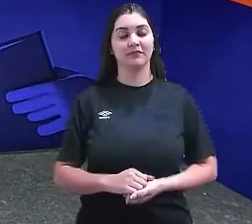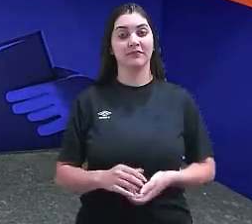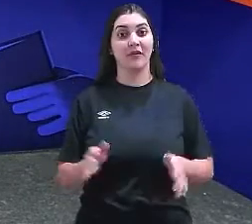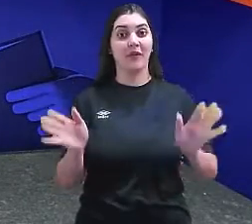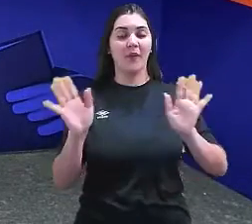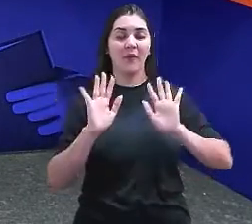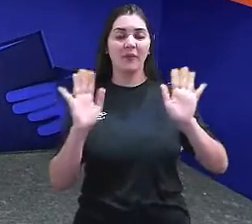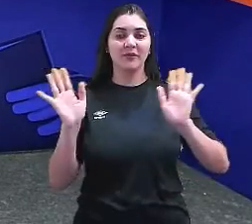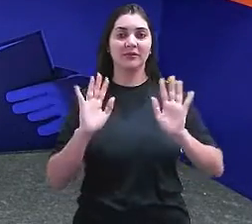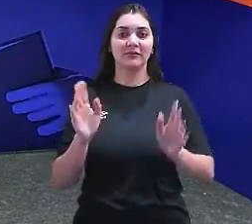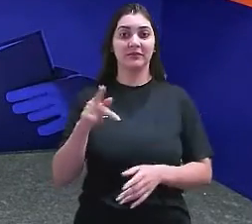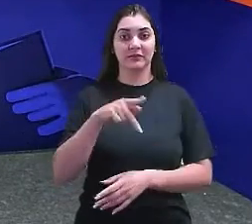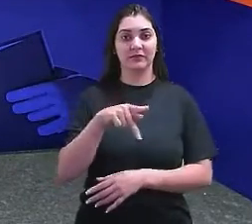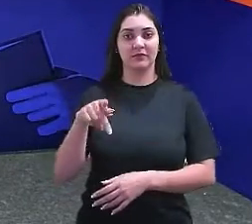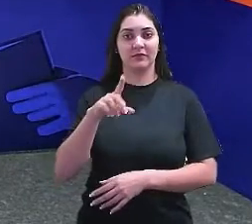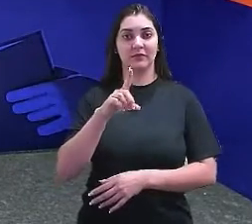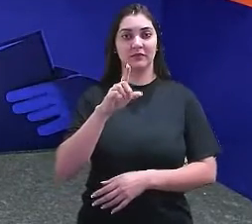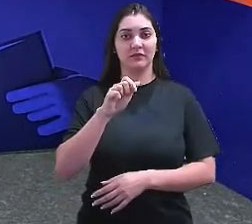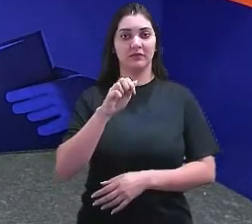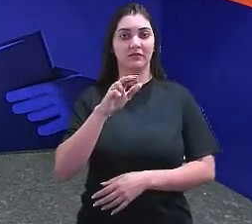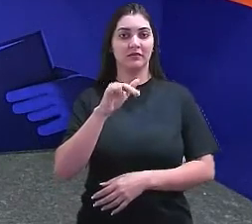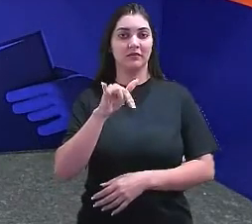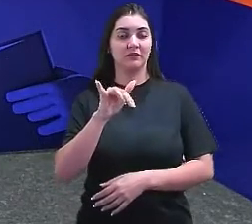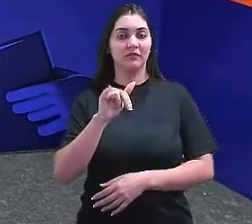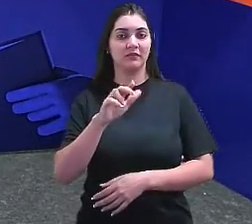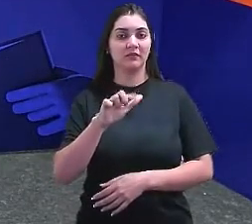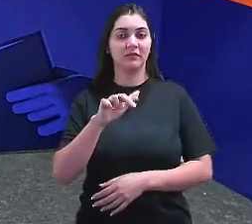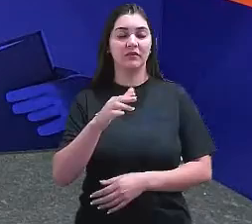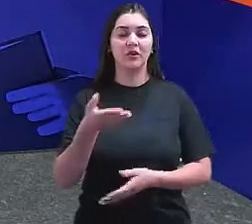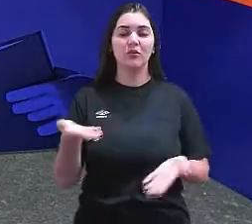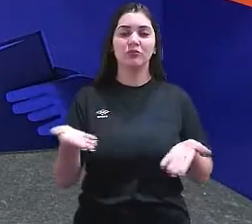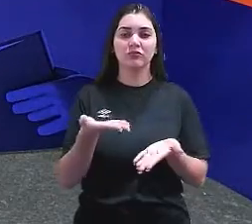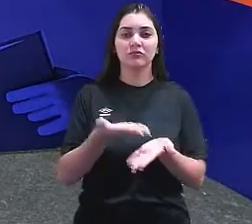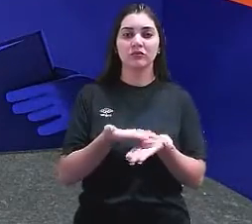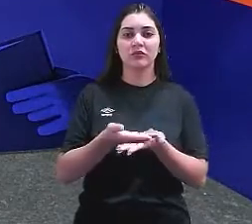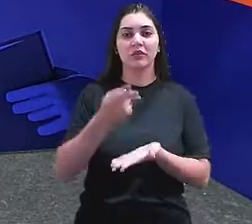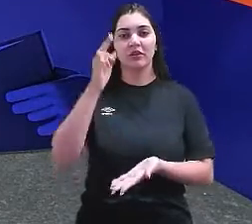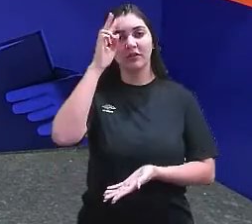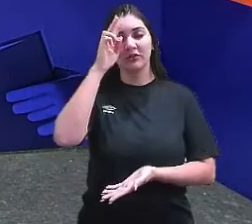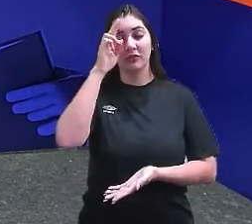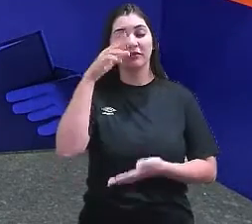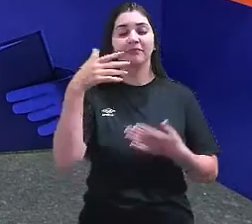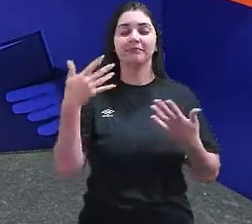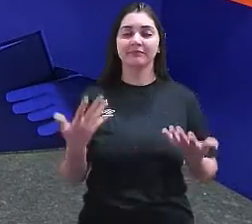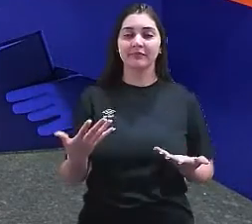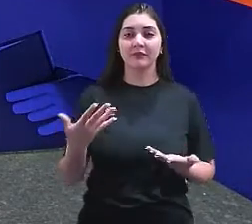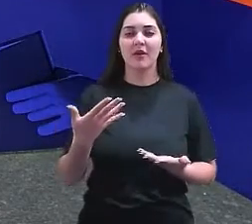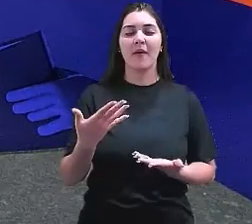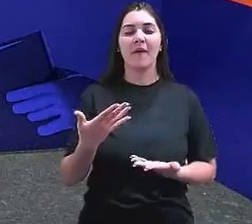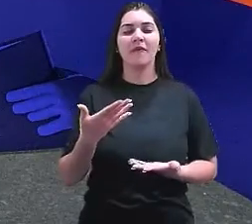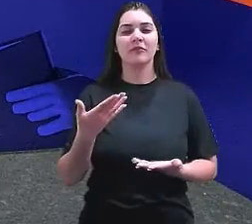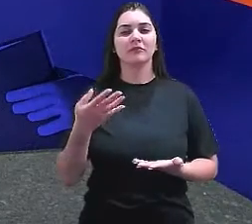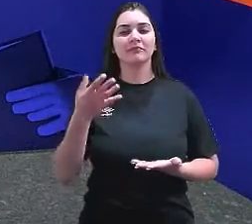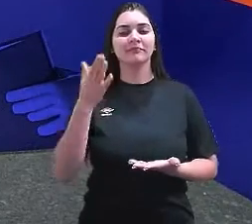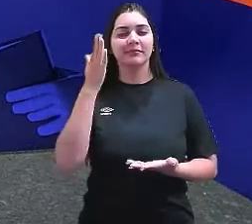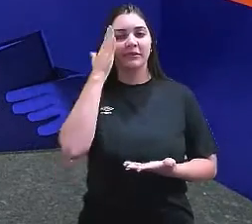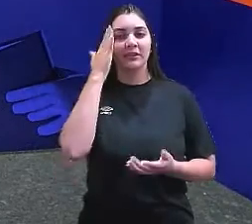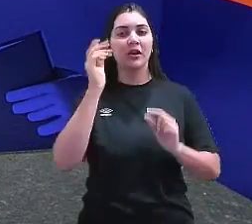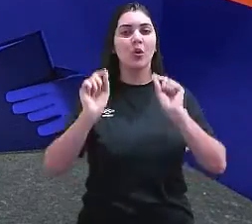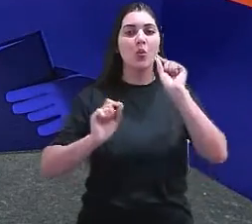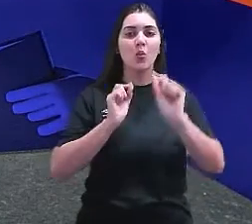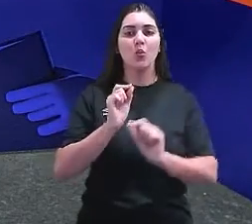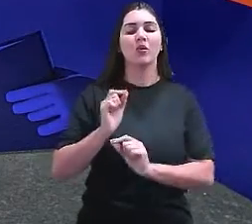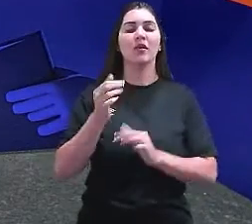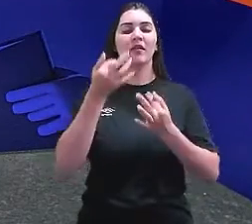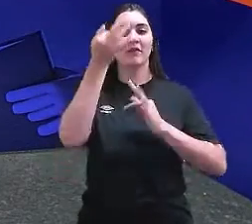Olá para todos, sou a professora Darilane e hoje vamos estudar história, ou melhor, vamos compreender o que é folclore, os mitos, as